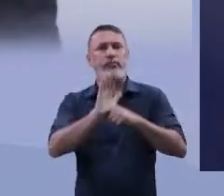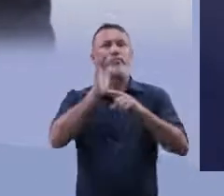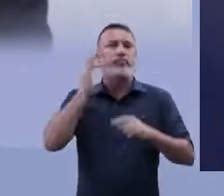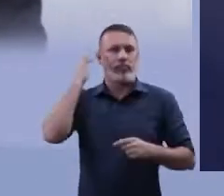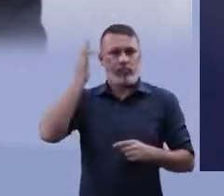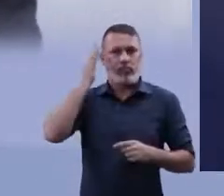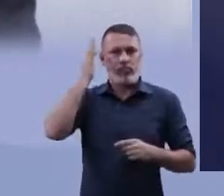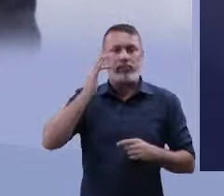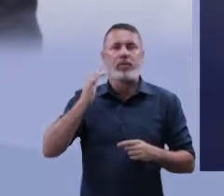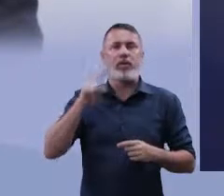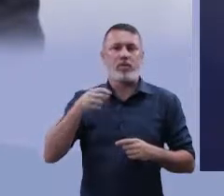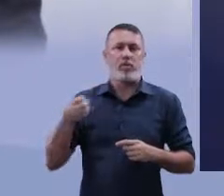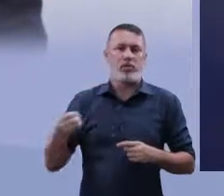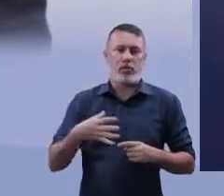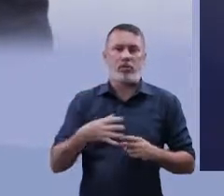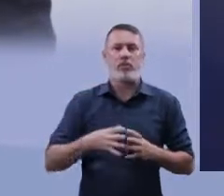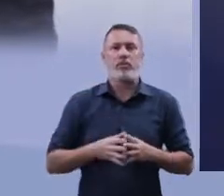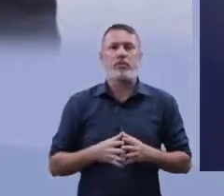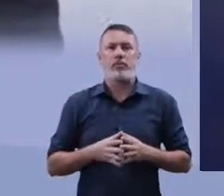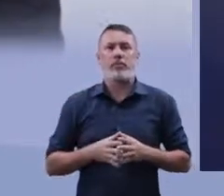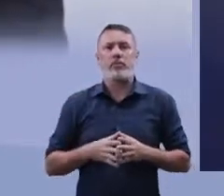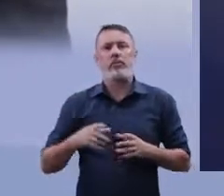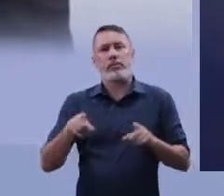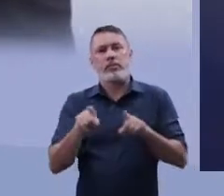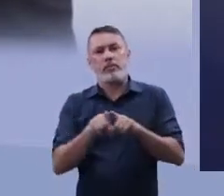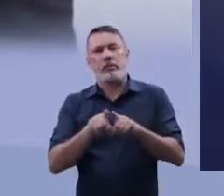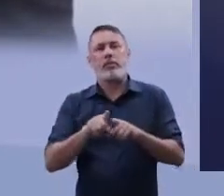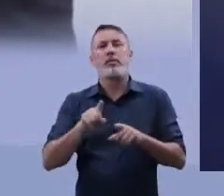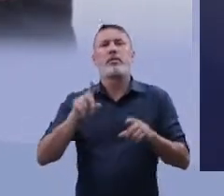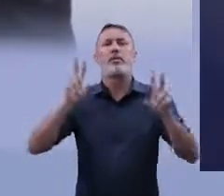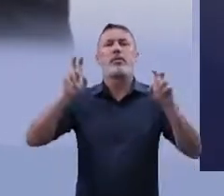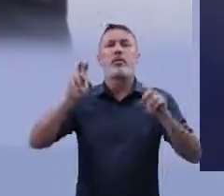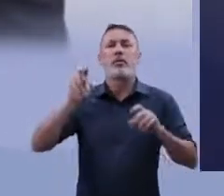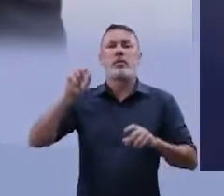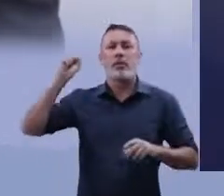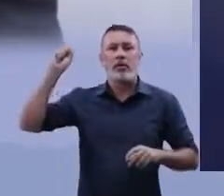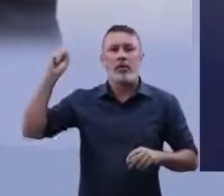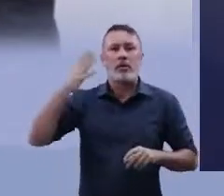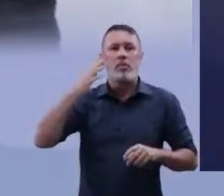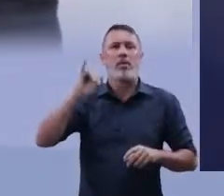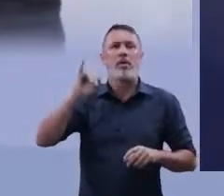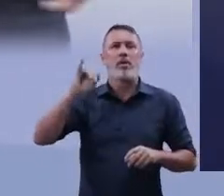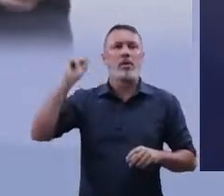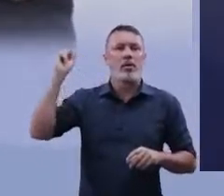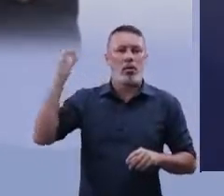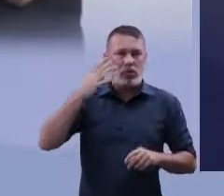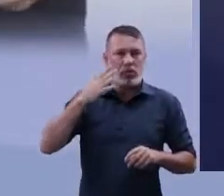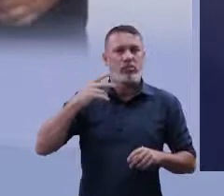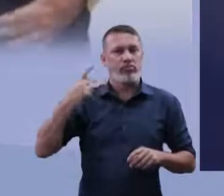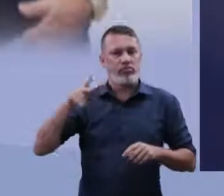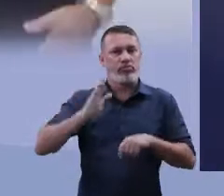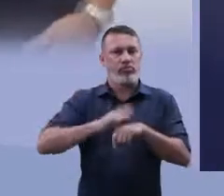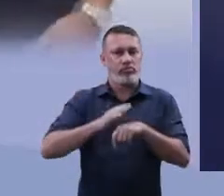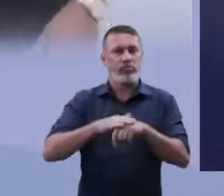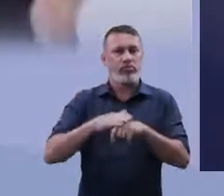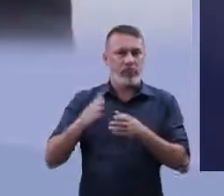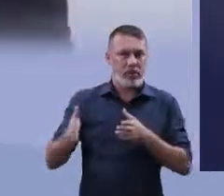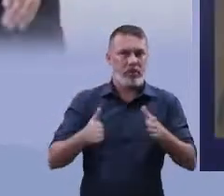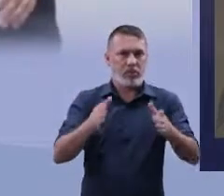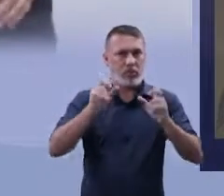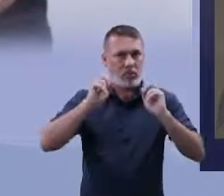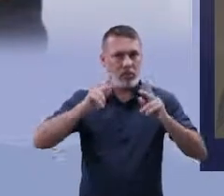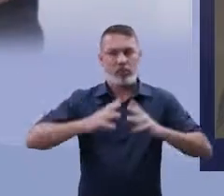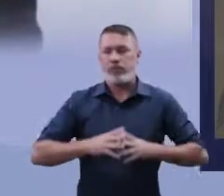grande pensador da filosofia moderna e um precursor aí do iluminismo alemão, portanto.